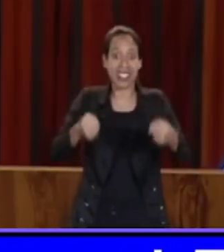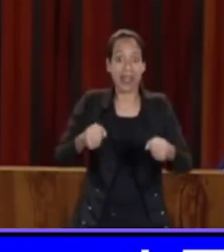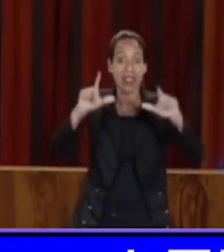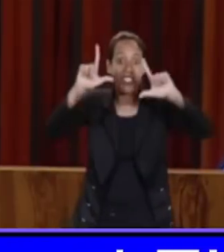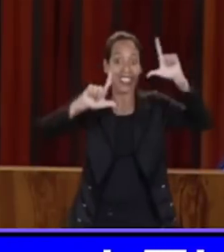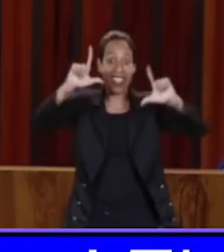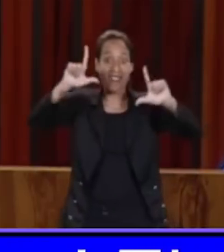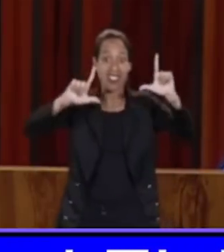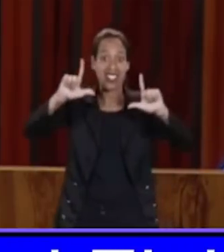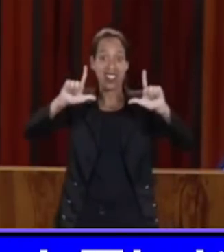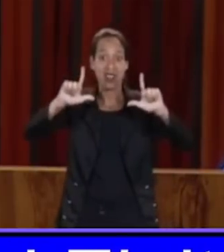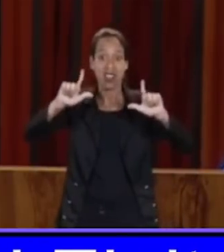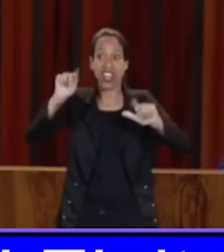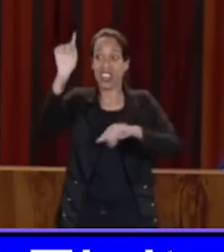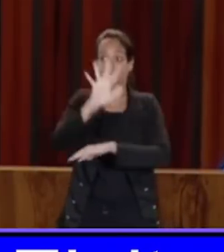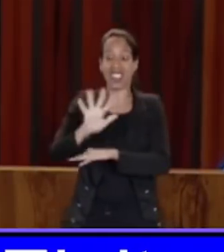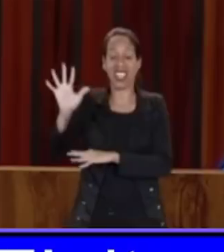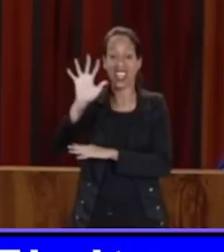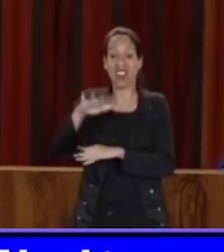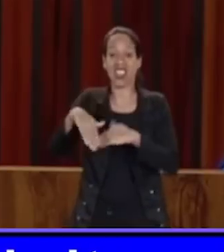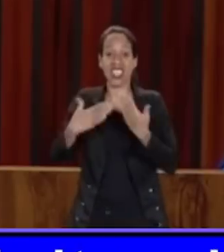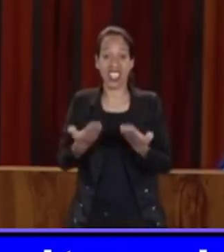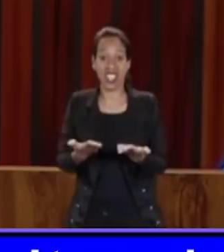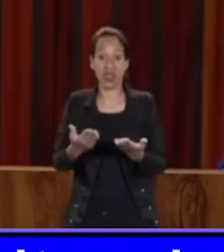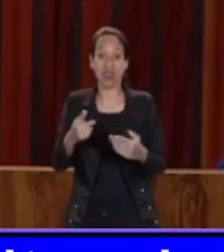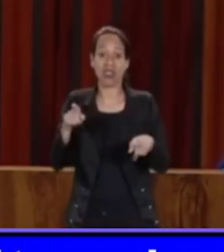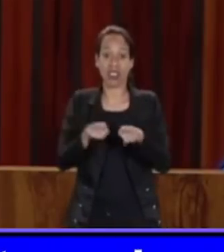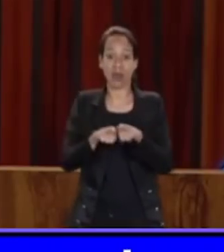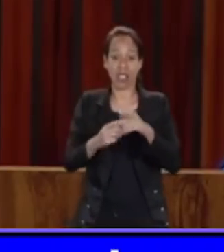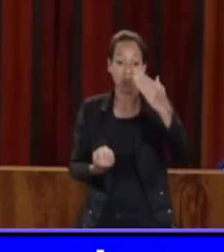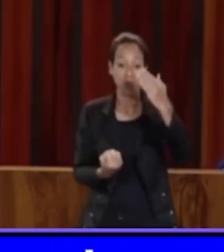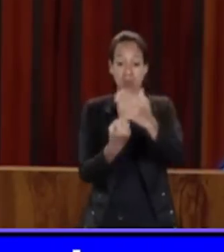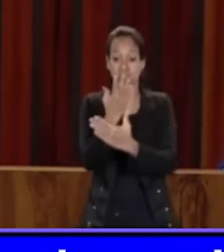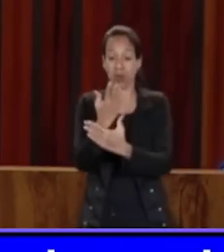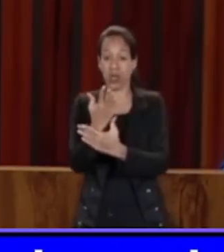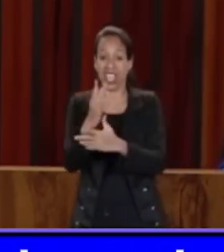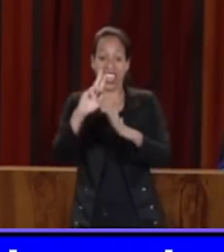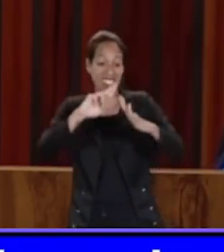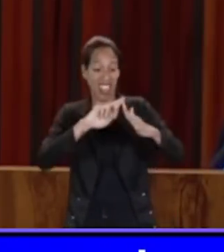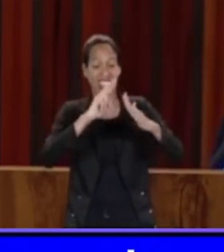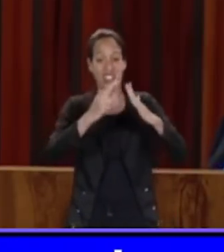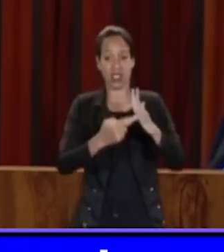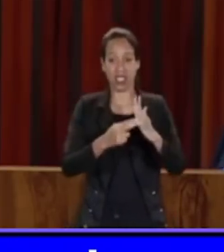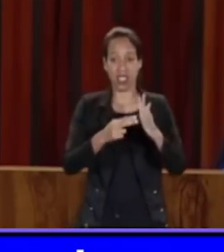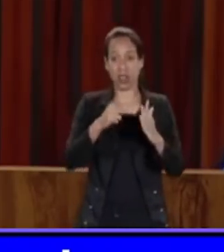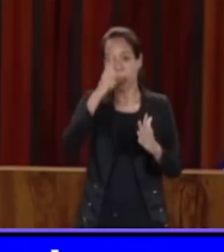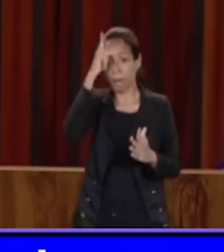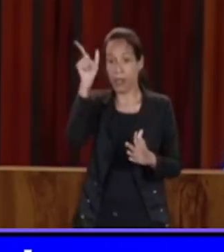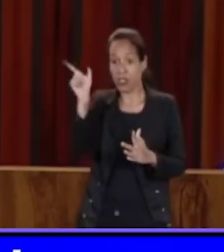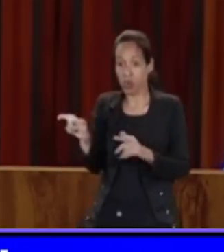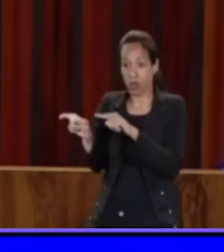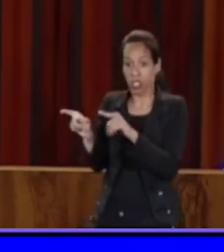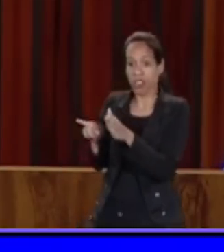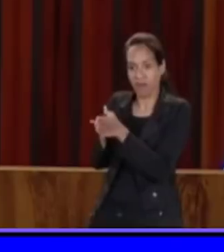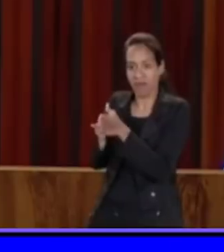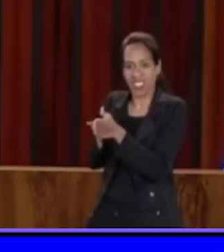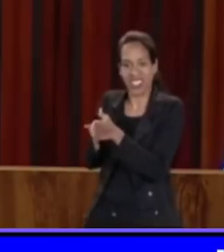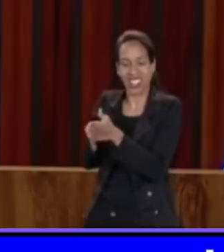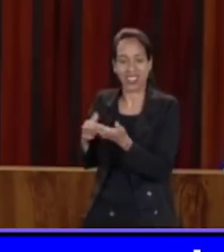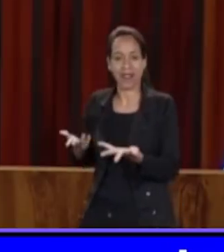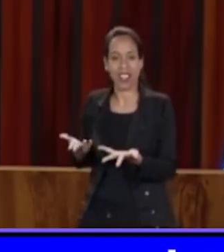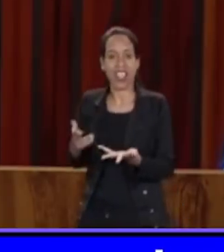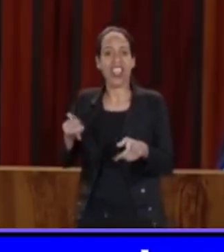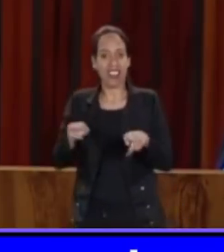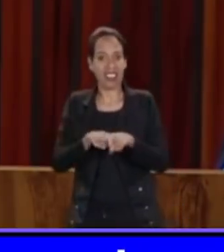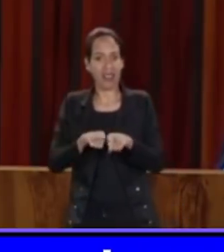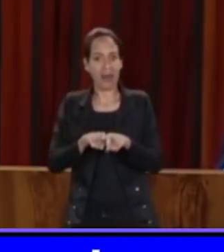televisionamento público federal e por meio de reprodução em redes sociais do investigado. O discurso, portanto,